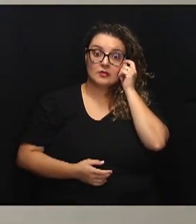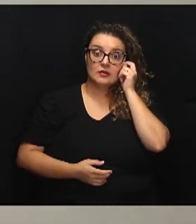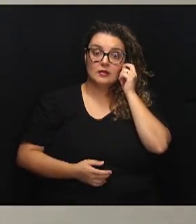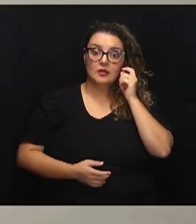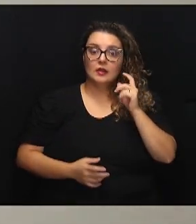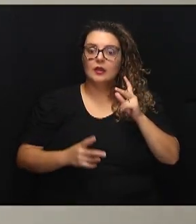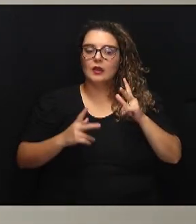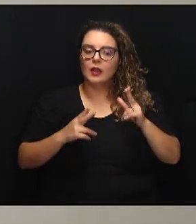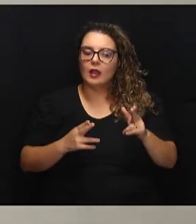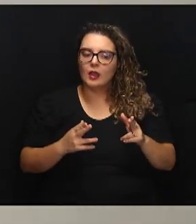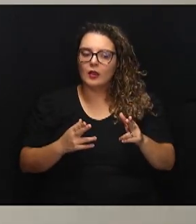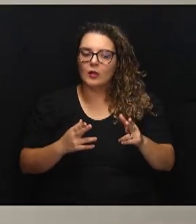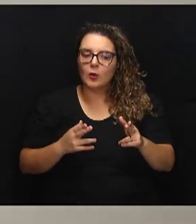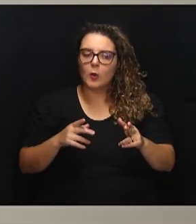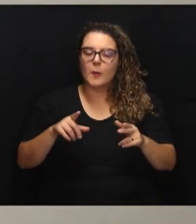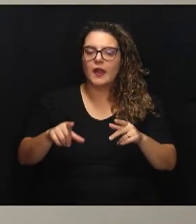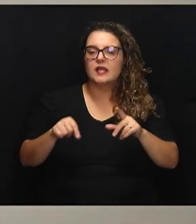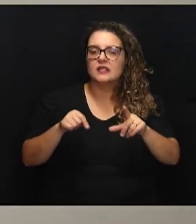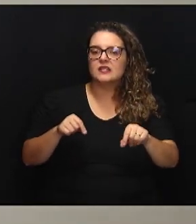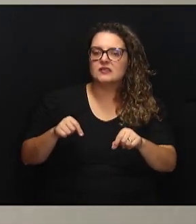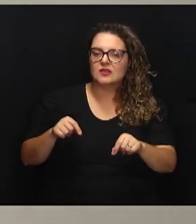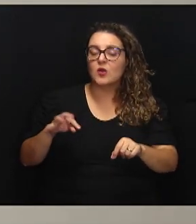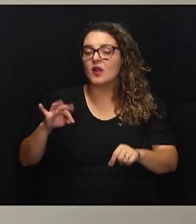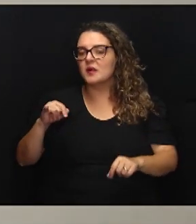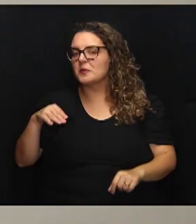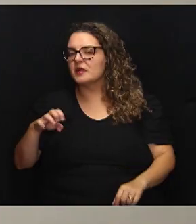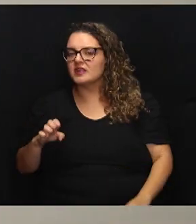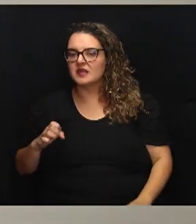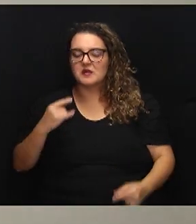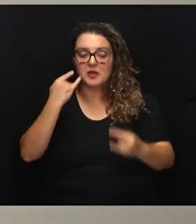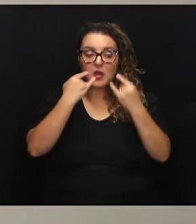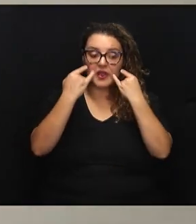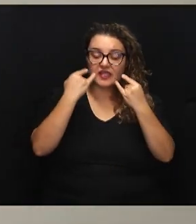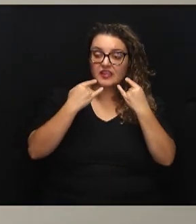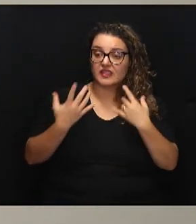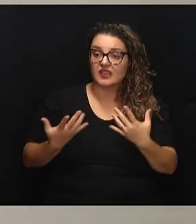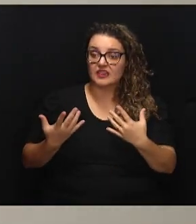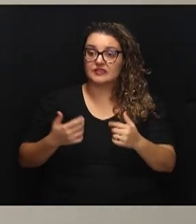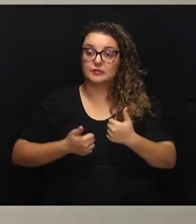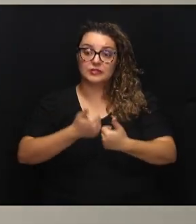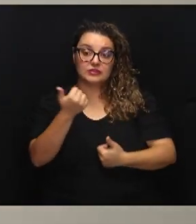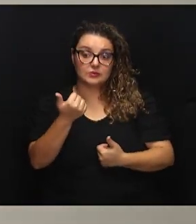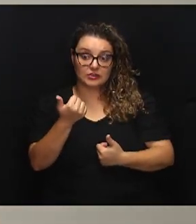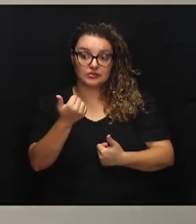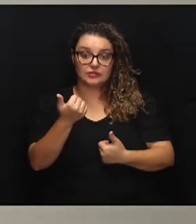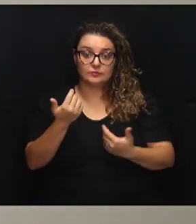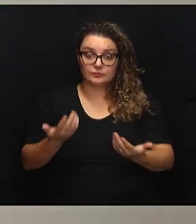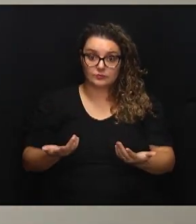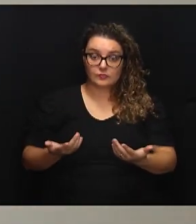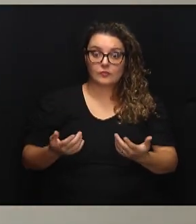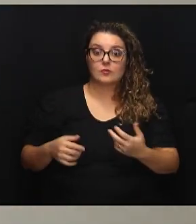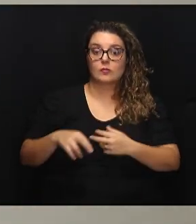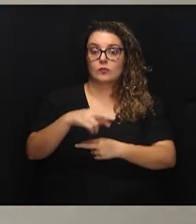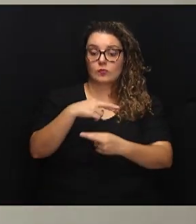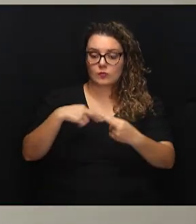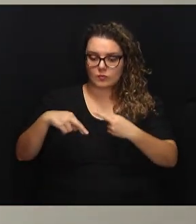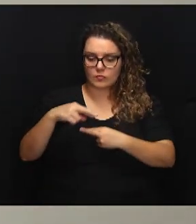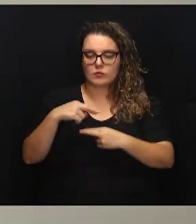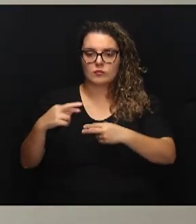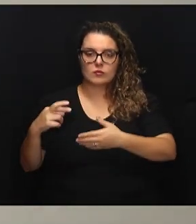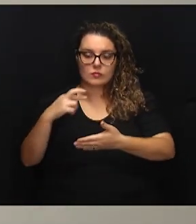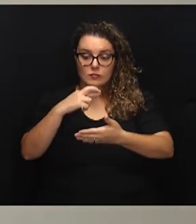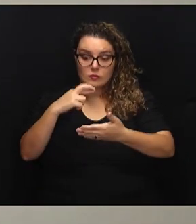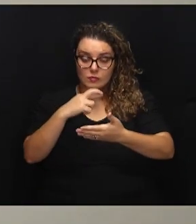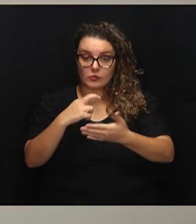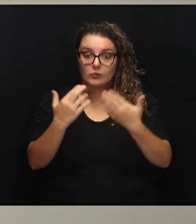se dá essa escolha por time, como se dá o nosso interesse pelo esporte, né, e isso entra muito a nossa análise aí